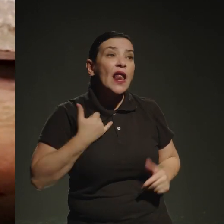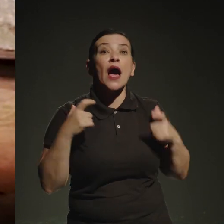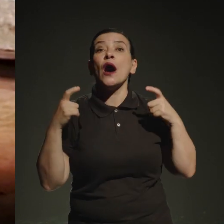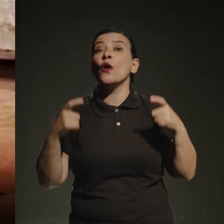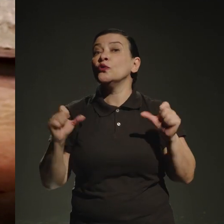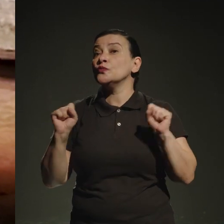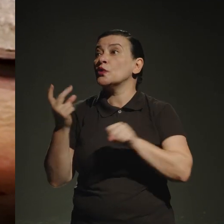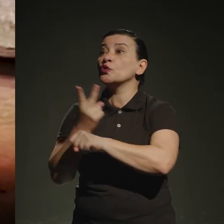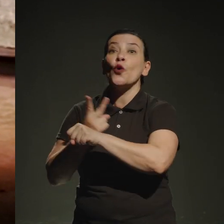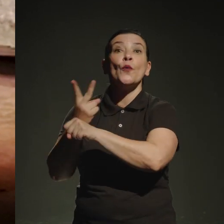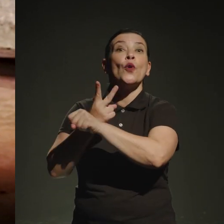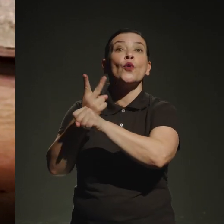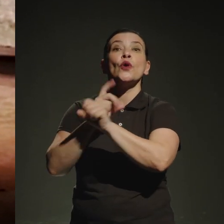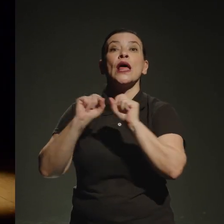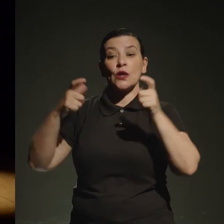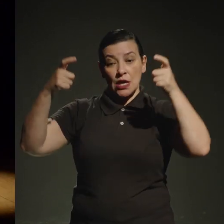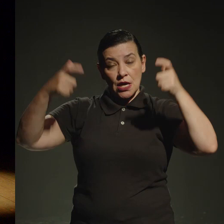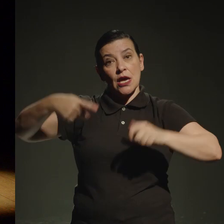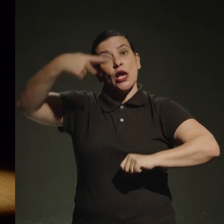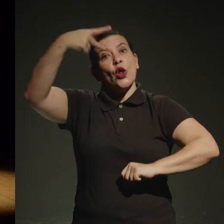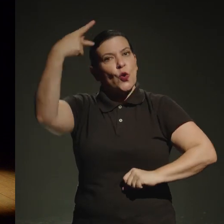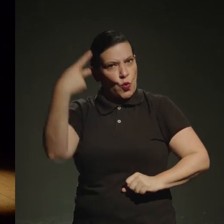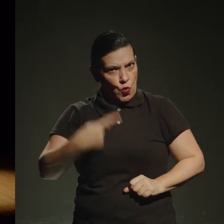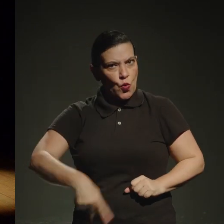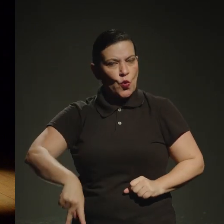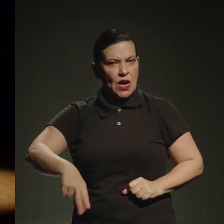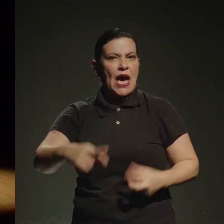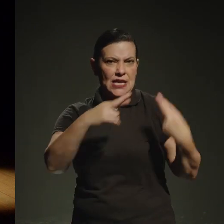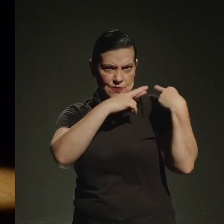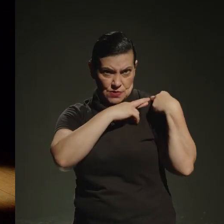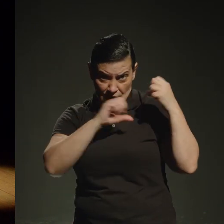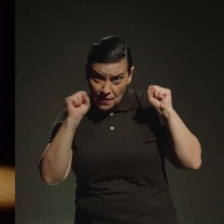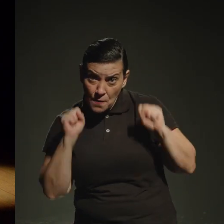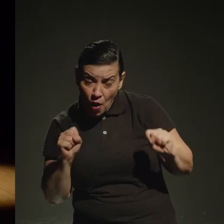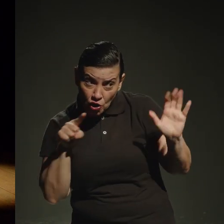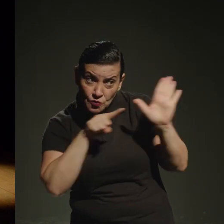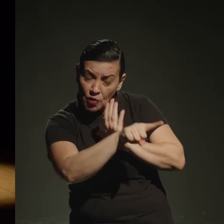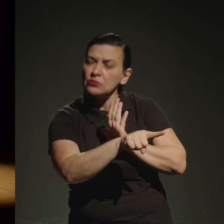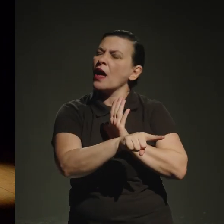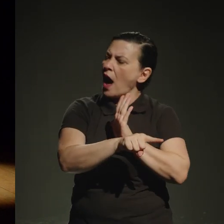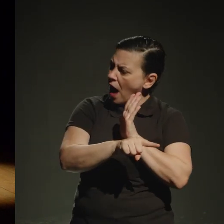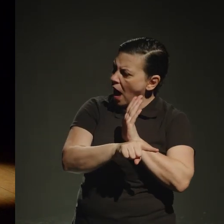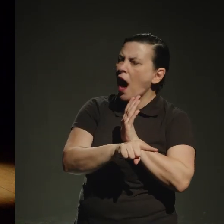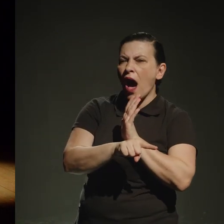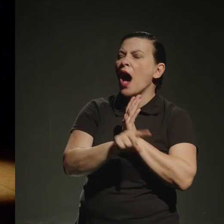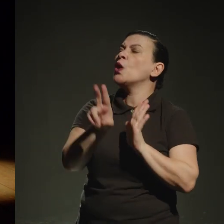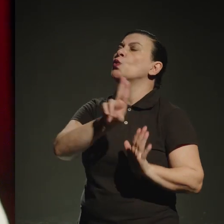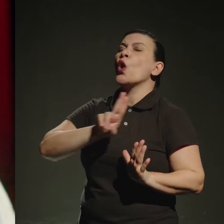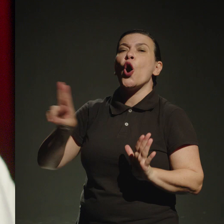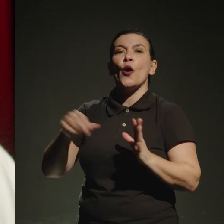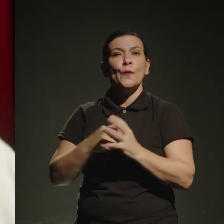Perdoe-me, infortunado, caro mancebo. Mas saberíeis vós dizer-me onde puedo encontrar o castelão deste aprazível